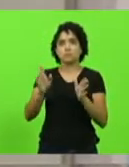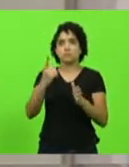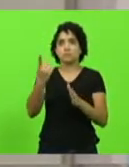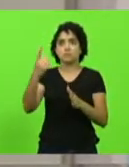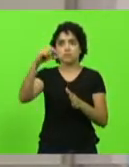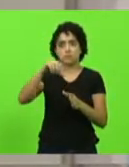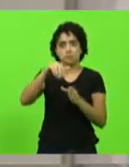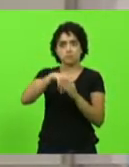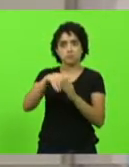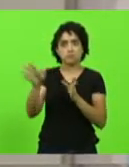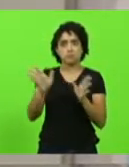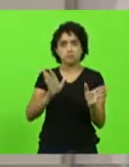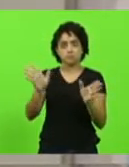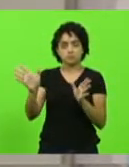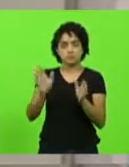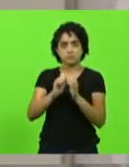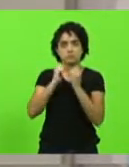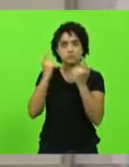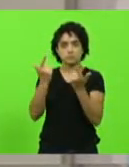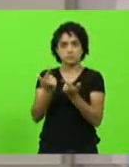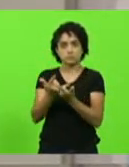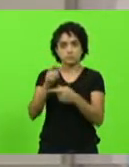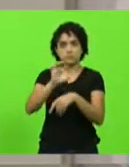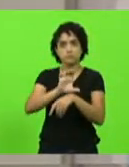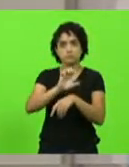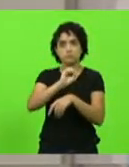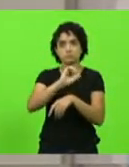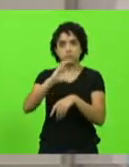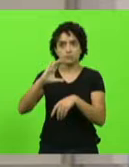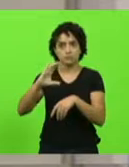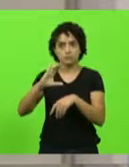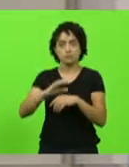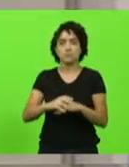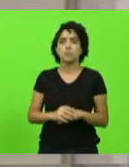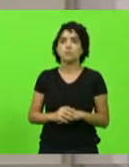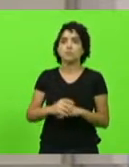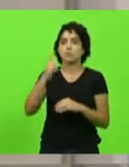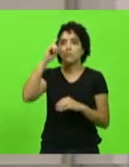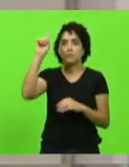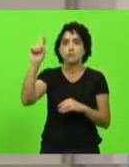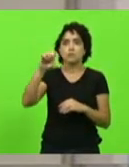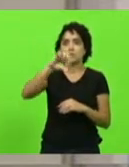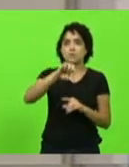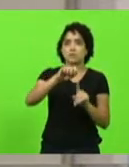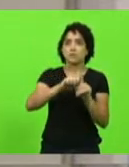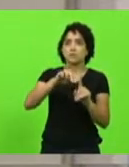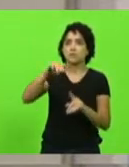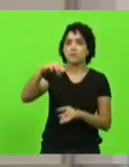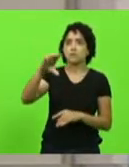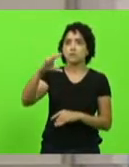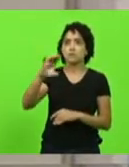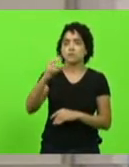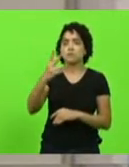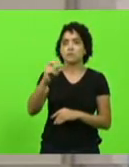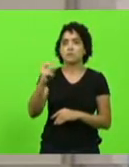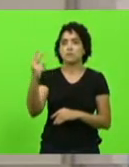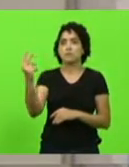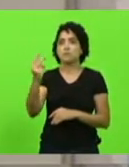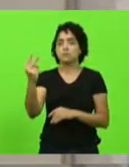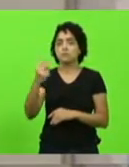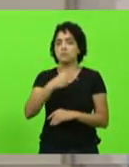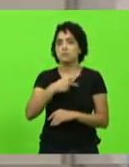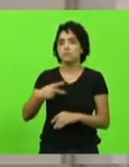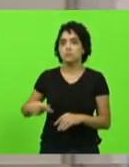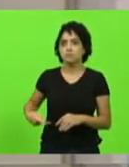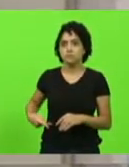da 19ª Legislatura da Assembleia Legislativa do Estado de Santa Catarina, realizada em 9 de março de 2022. Presidência,